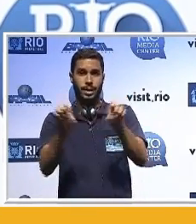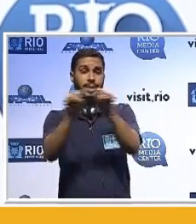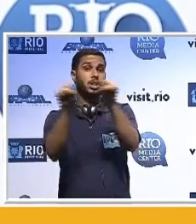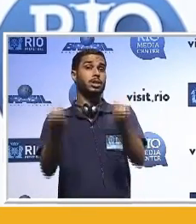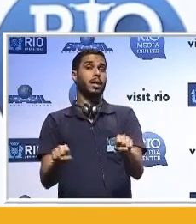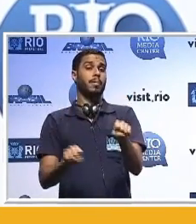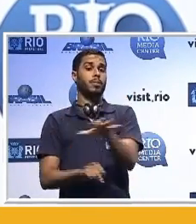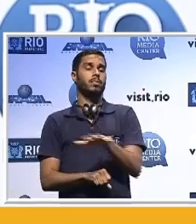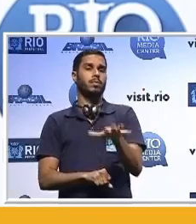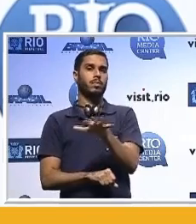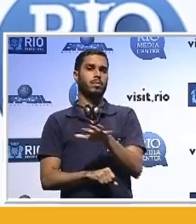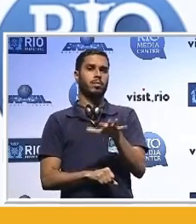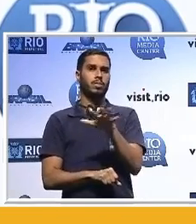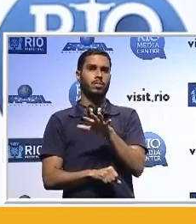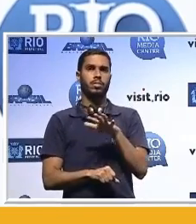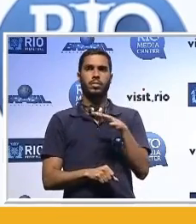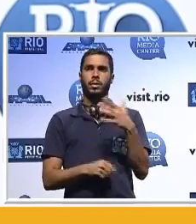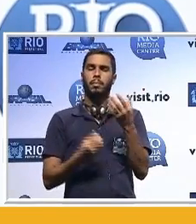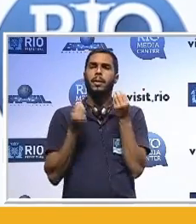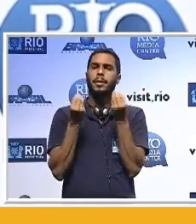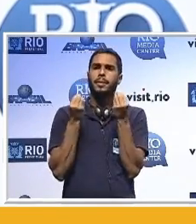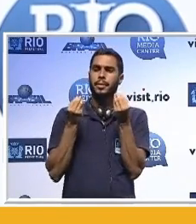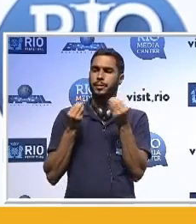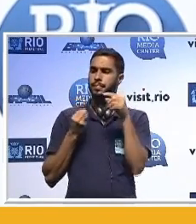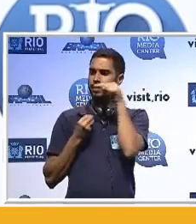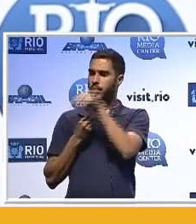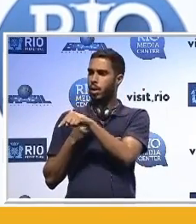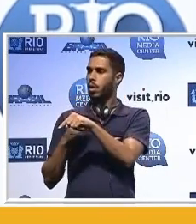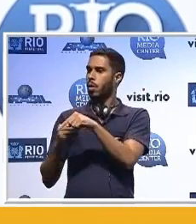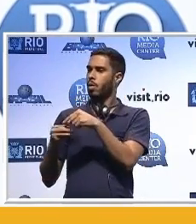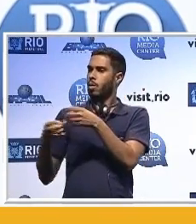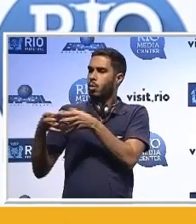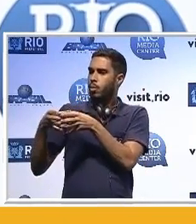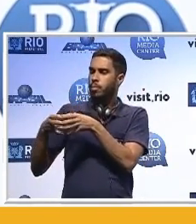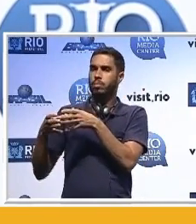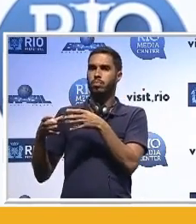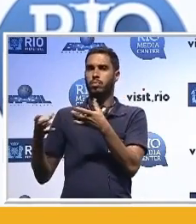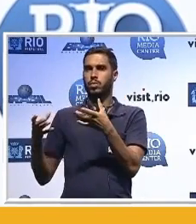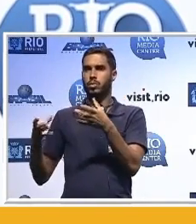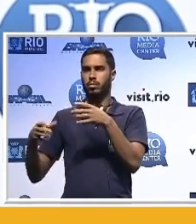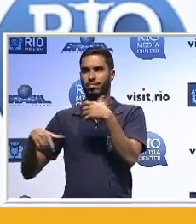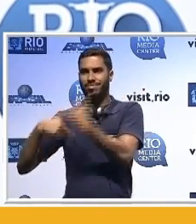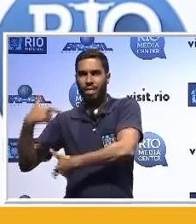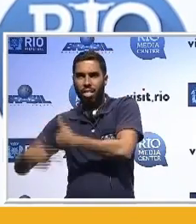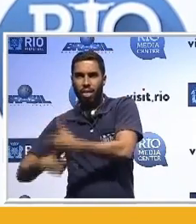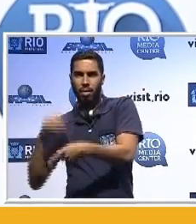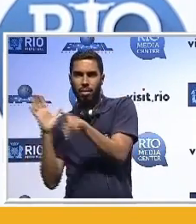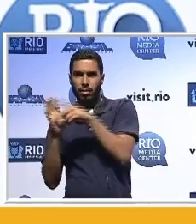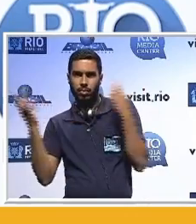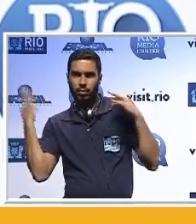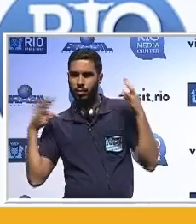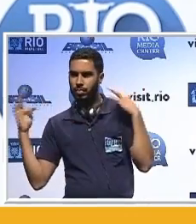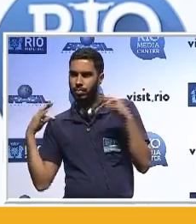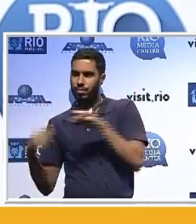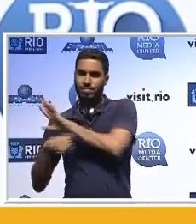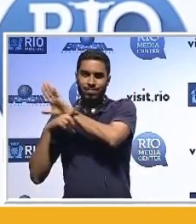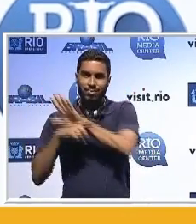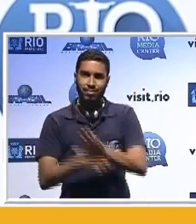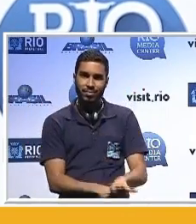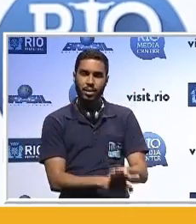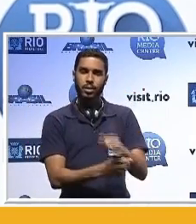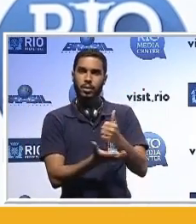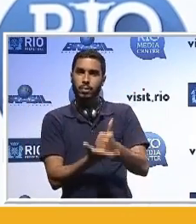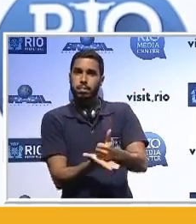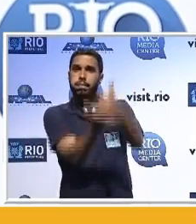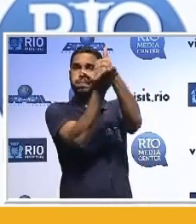sistêmica para fazer com que o mercado e o turismo possam ajudar a dar sustentabilidade para o histórico, para o natural, para os